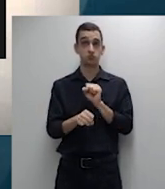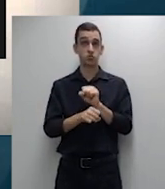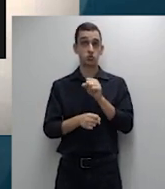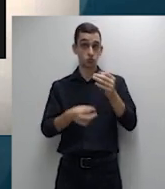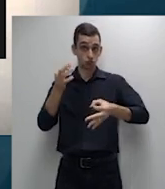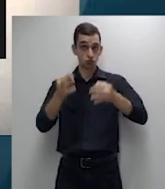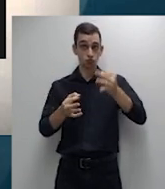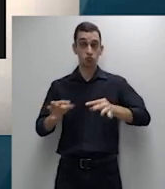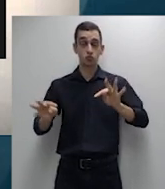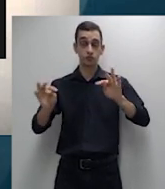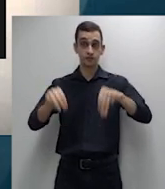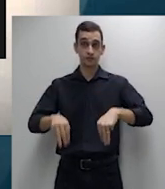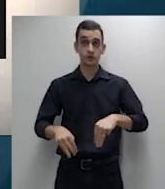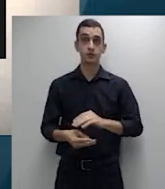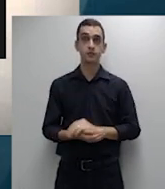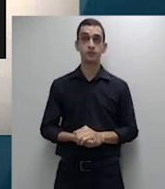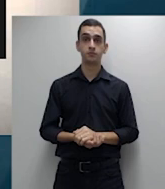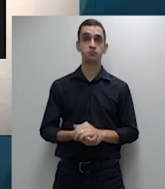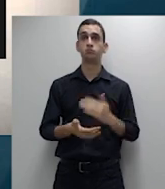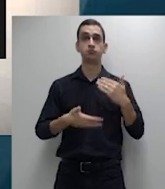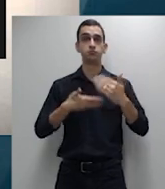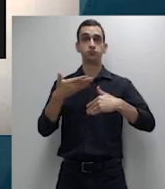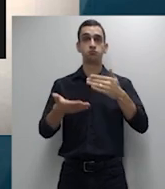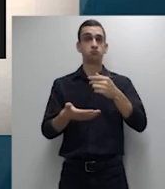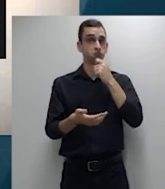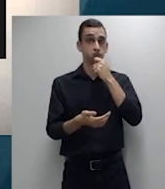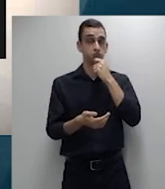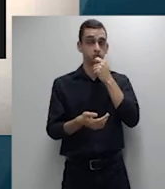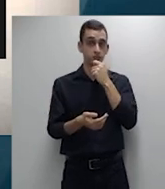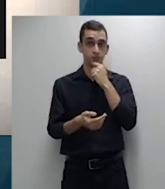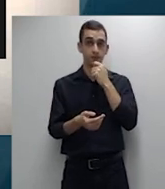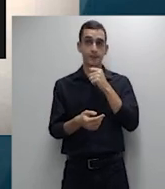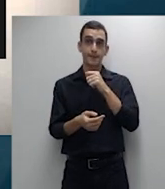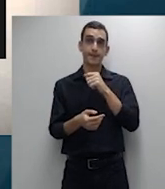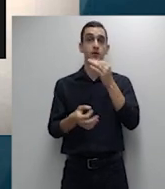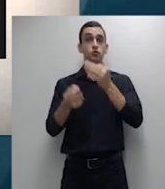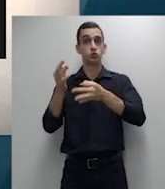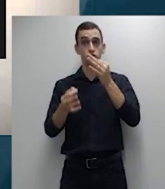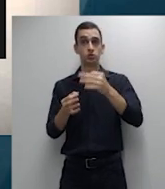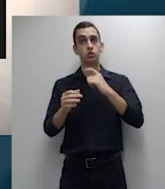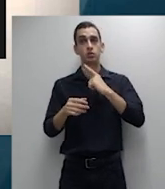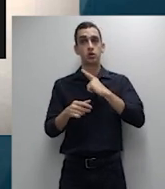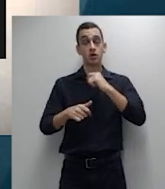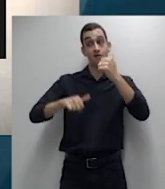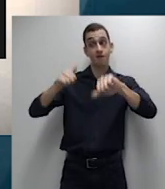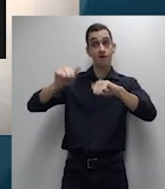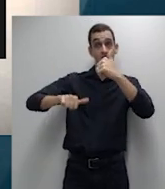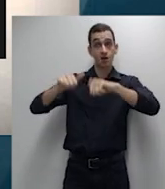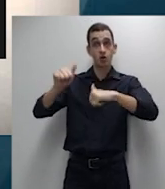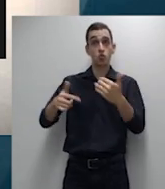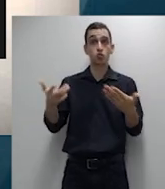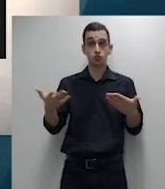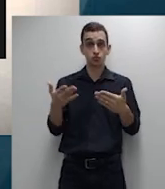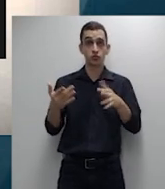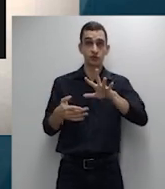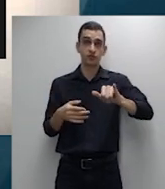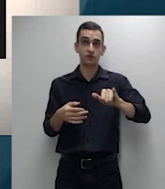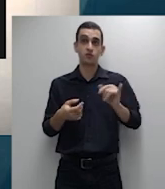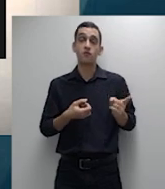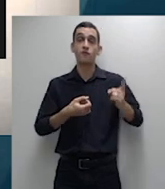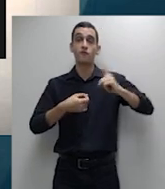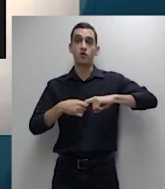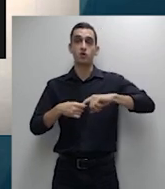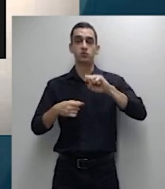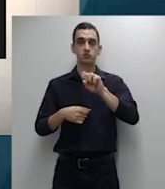esse recurso Olimpo entende não transitou em julgado escapar análise hoje depois que voltou do supremo